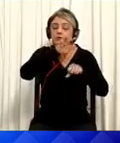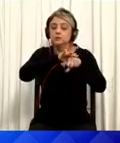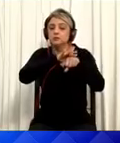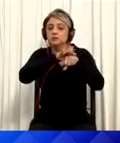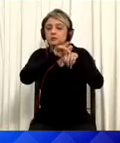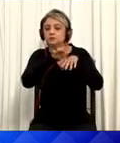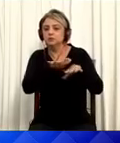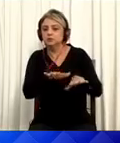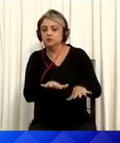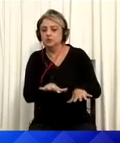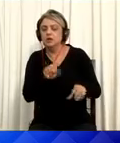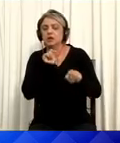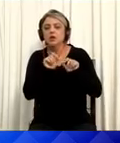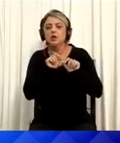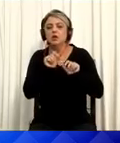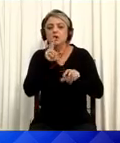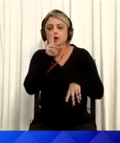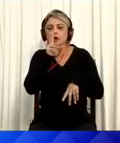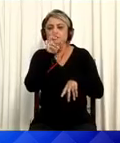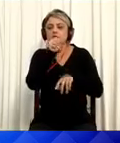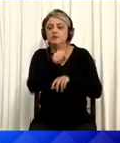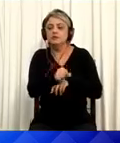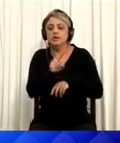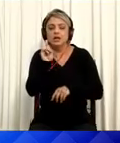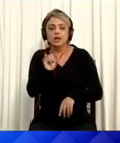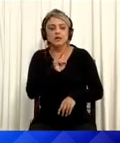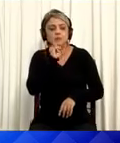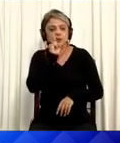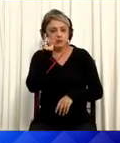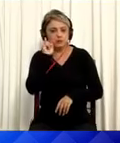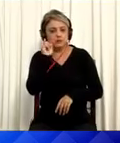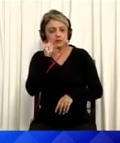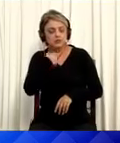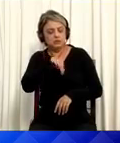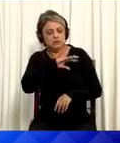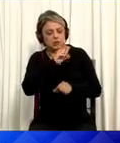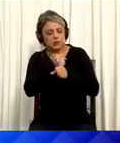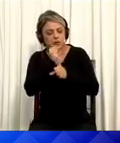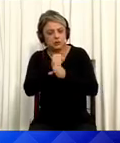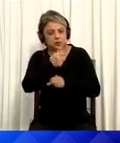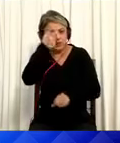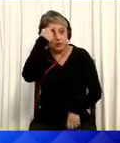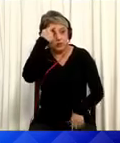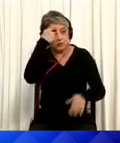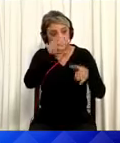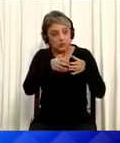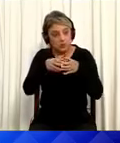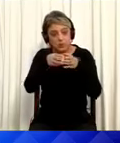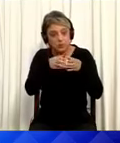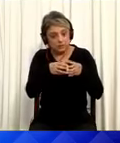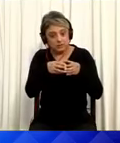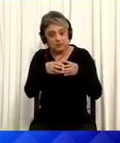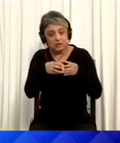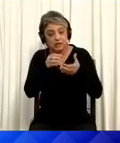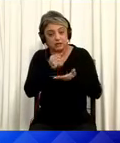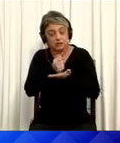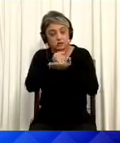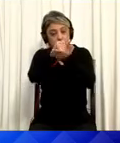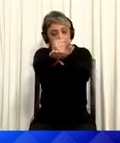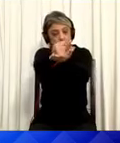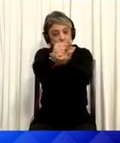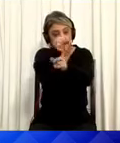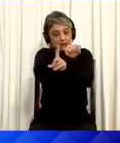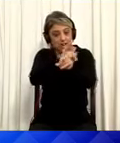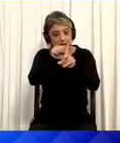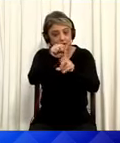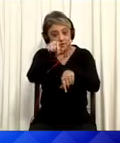você comentasse mesmo sobre e reforçasse sobre a importância da gente construir essa nossa consciência coletiva solidária, não